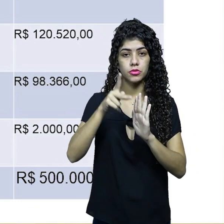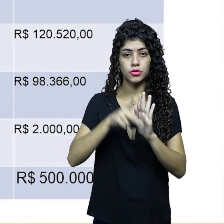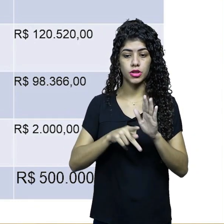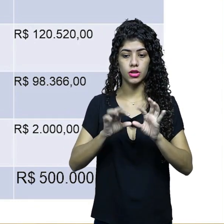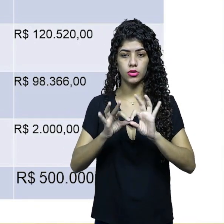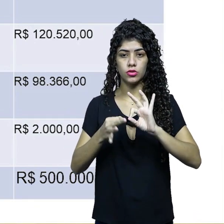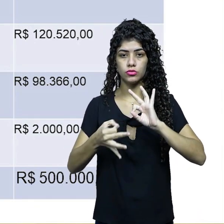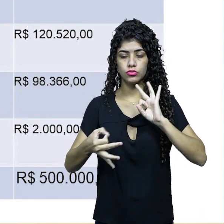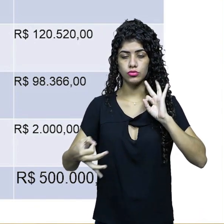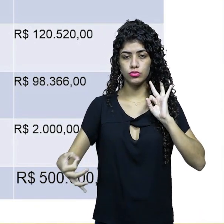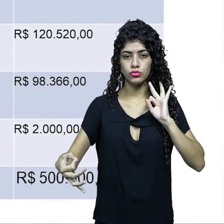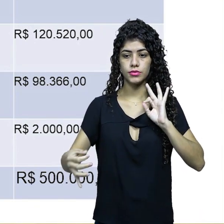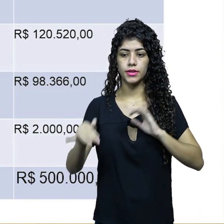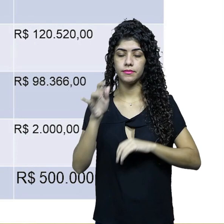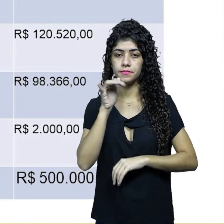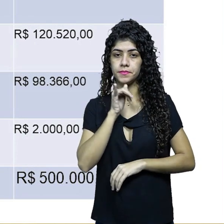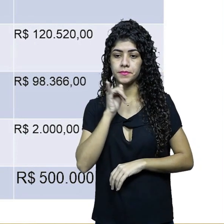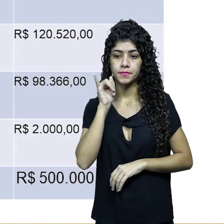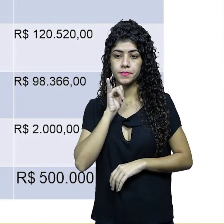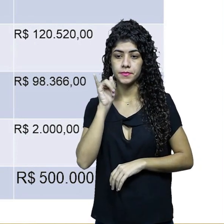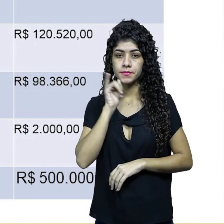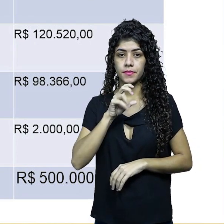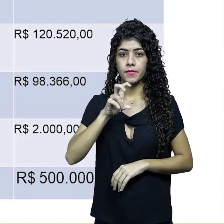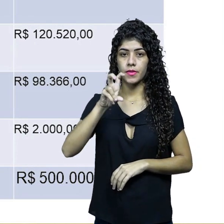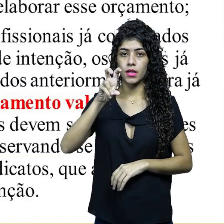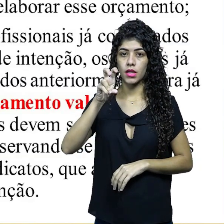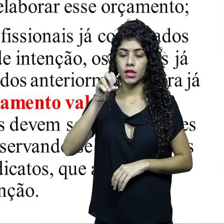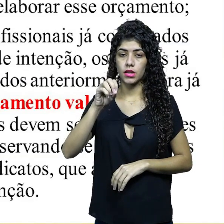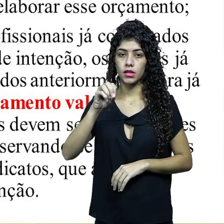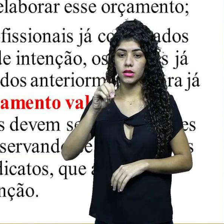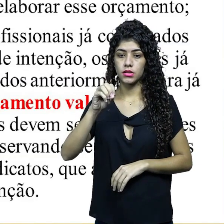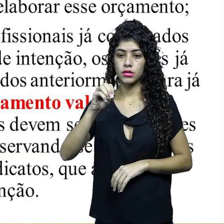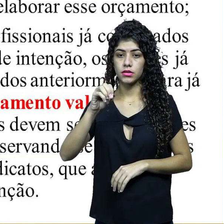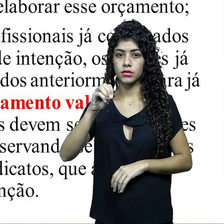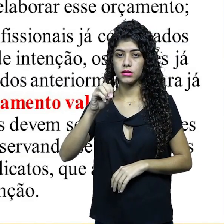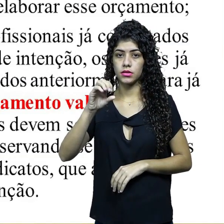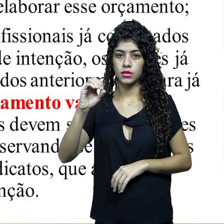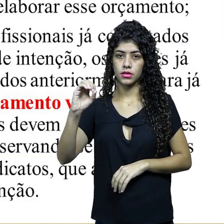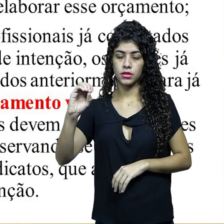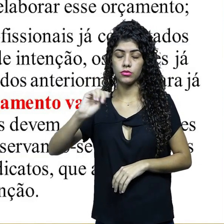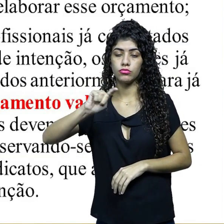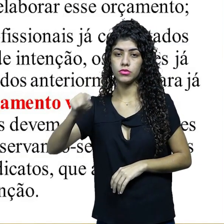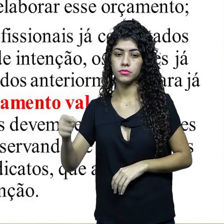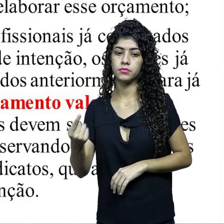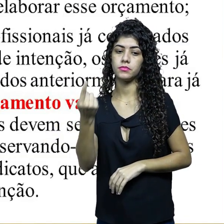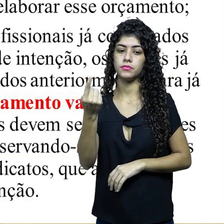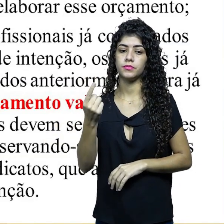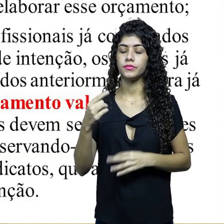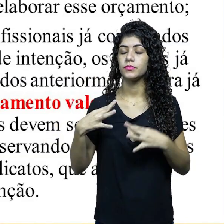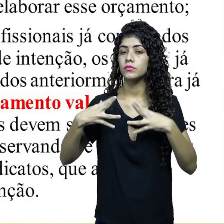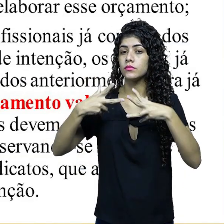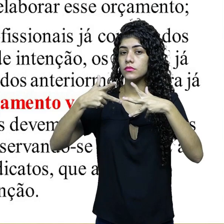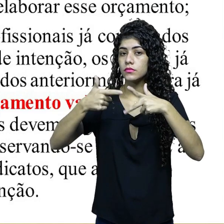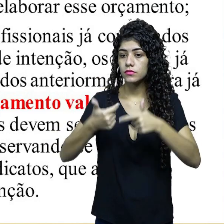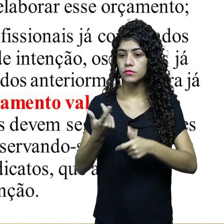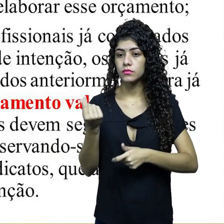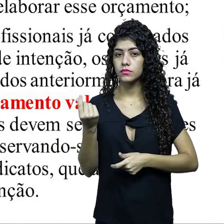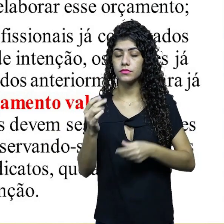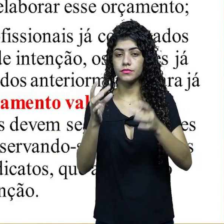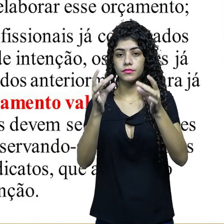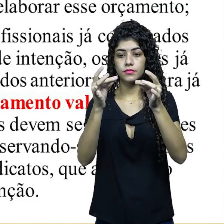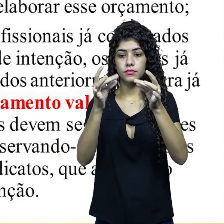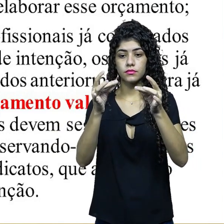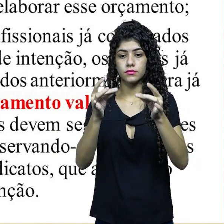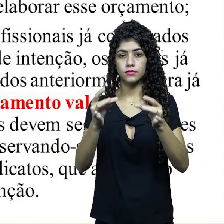de longa-metragem. Por exemplo, um valor de 500 mil. O orçamento analítico. Todos os custos